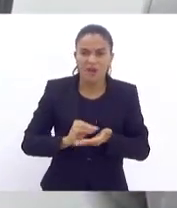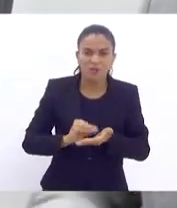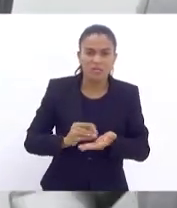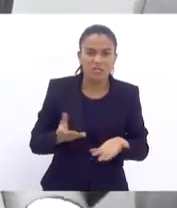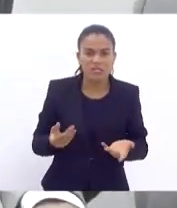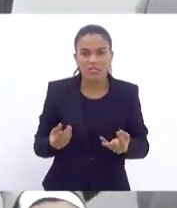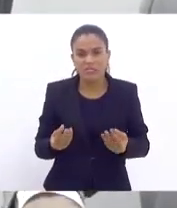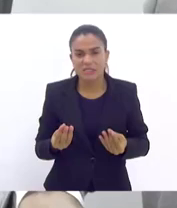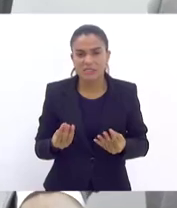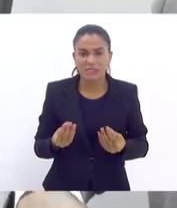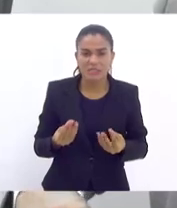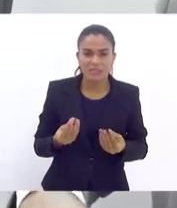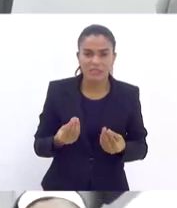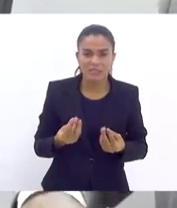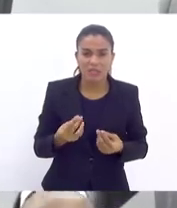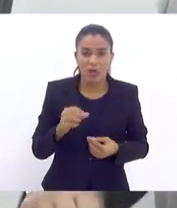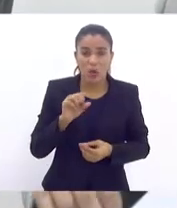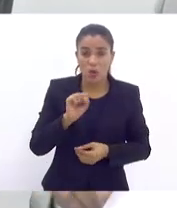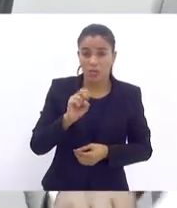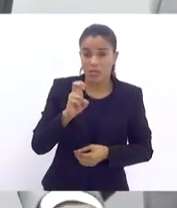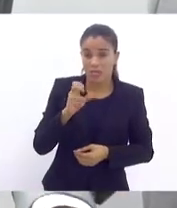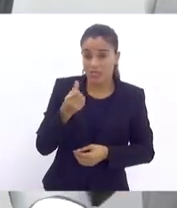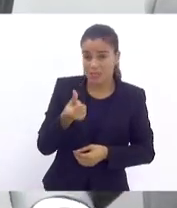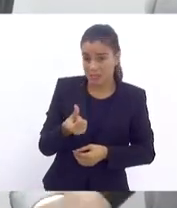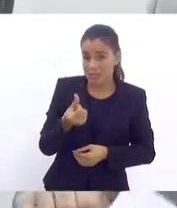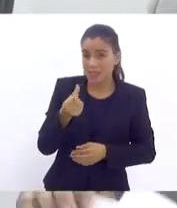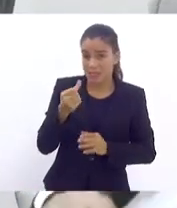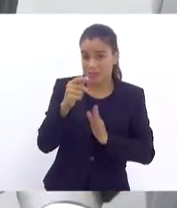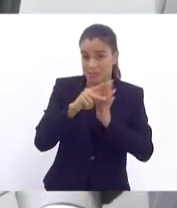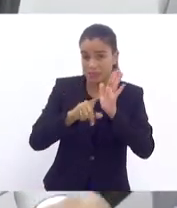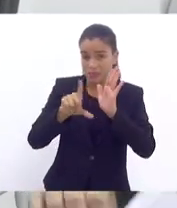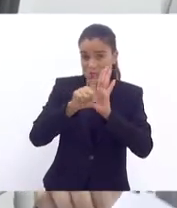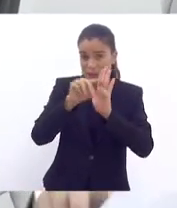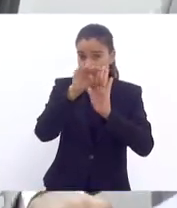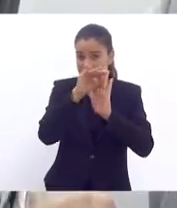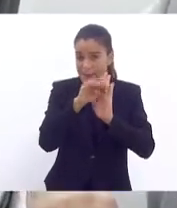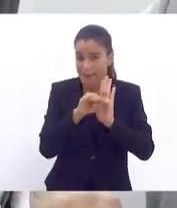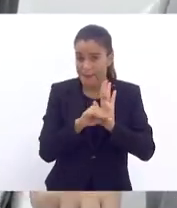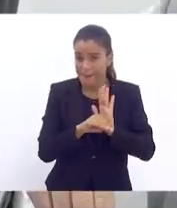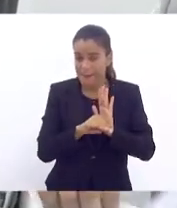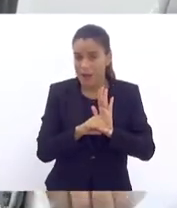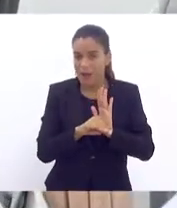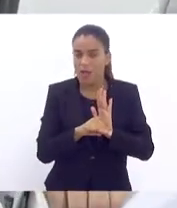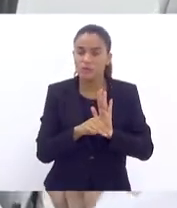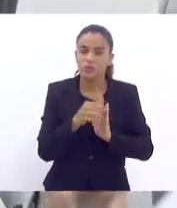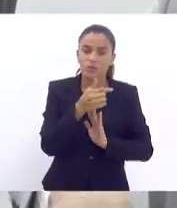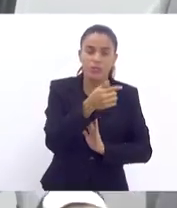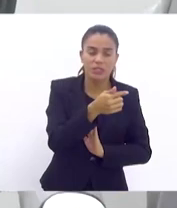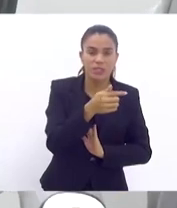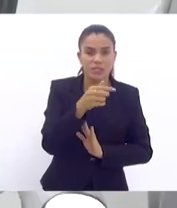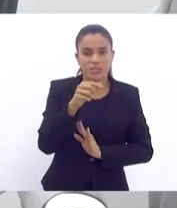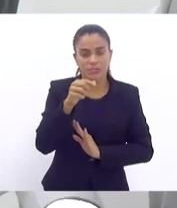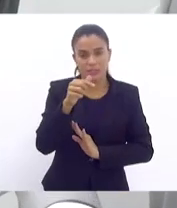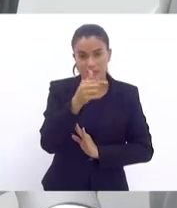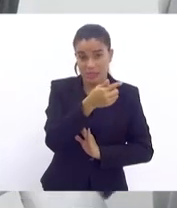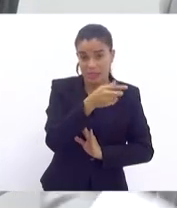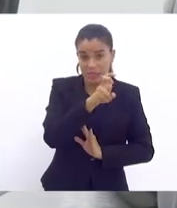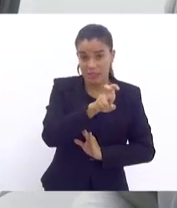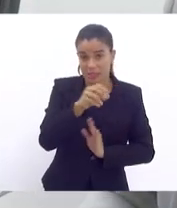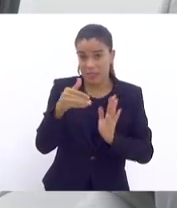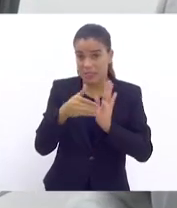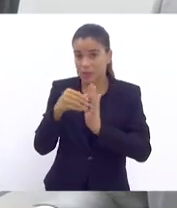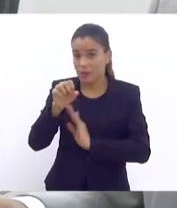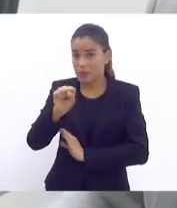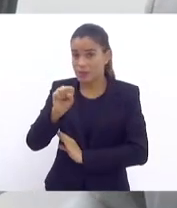gente tem são 86 86 projetos na pauta dos 75 a 86 São os projetos